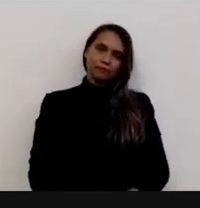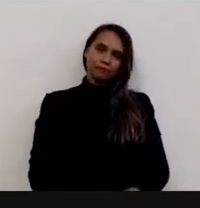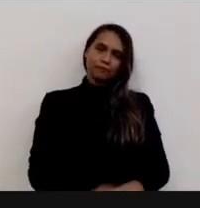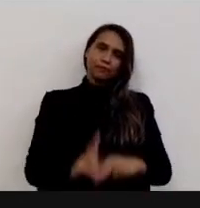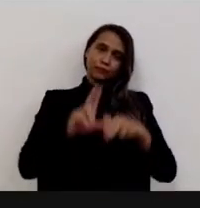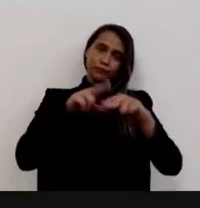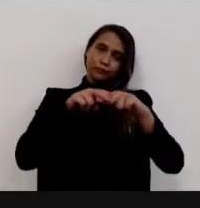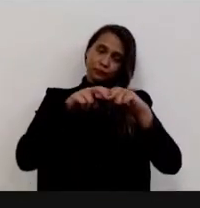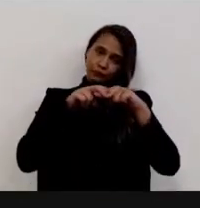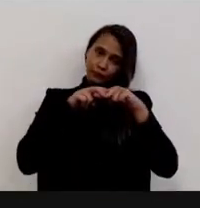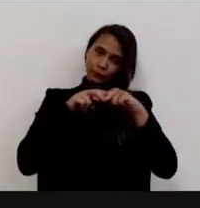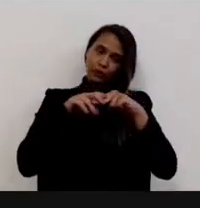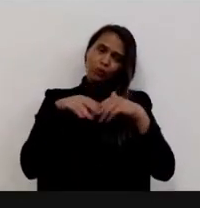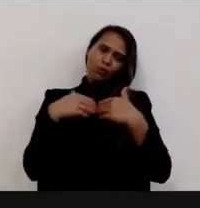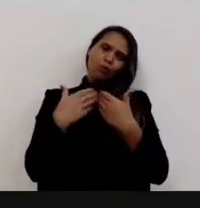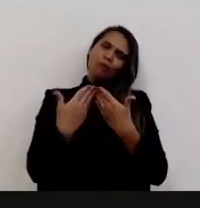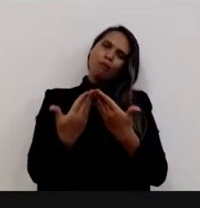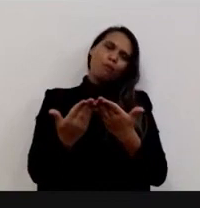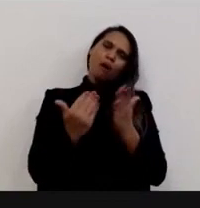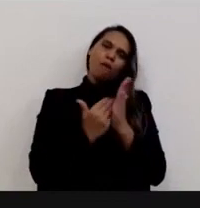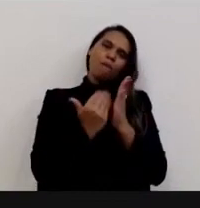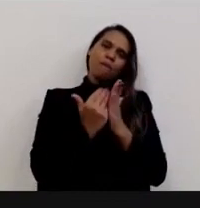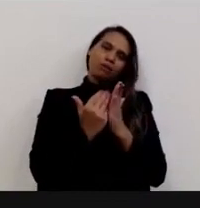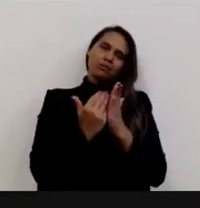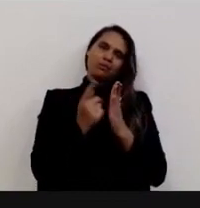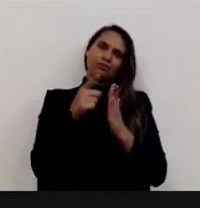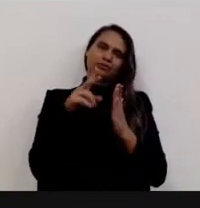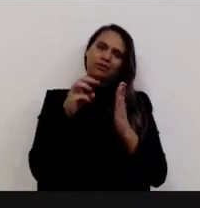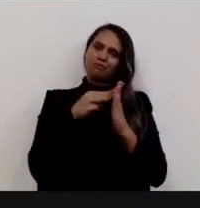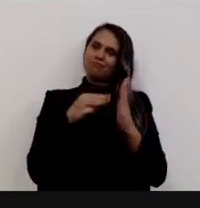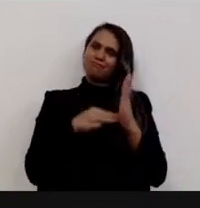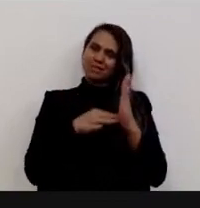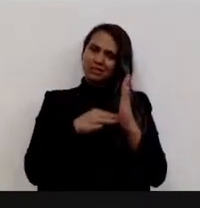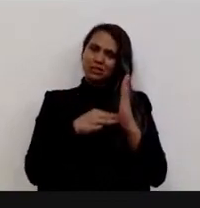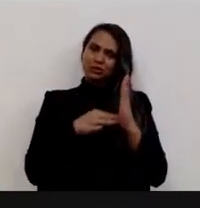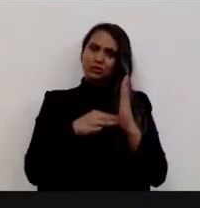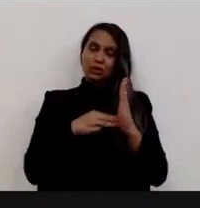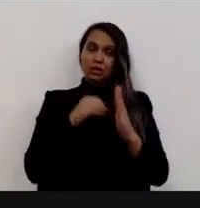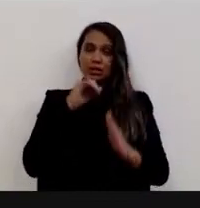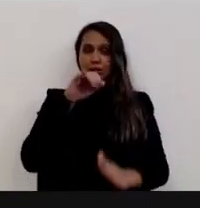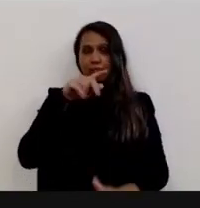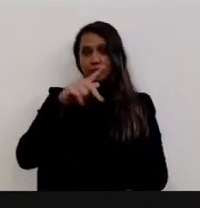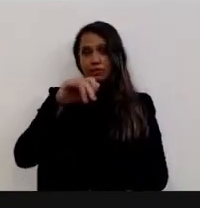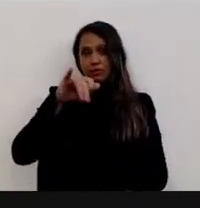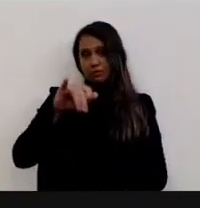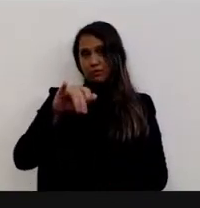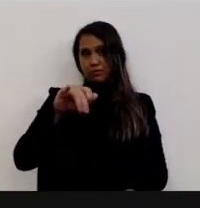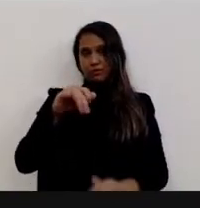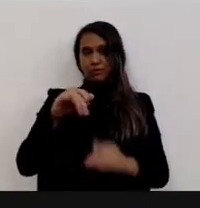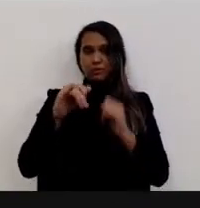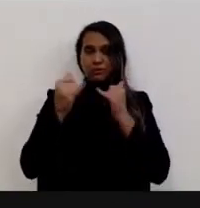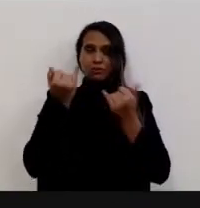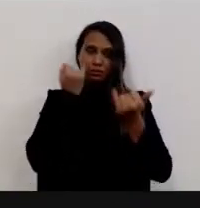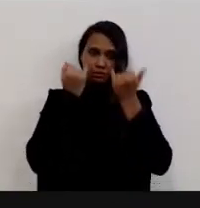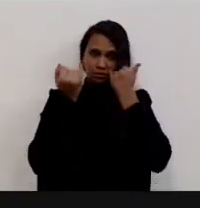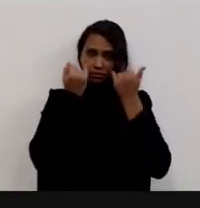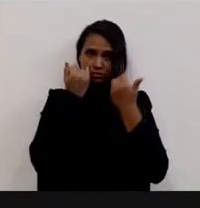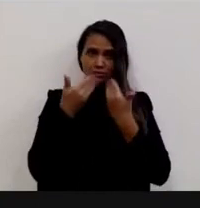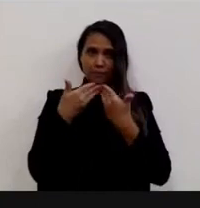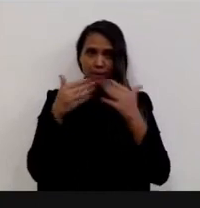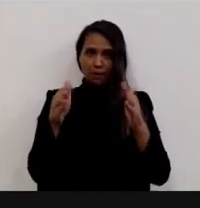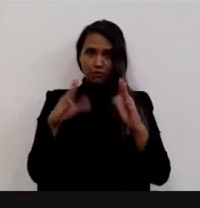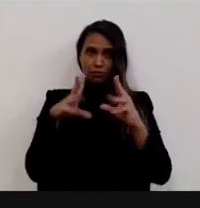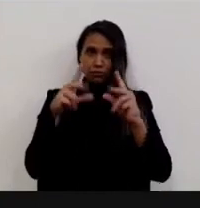Então, assim, qual foi o método utilizado? Então, a primeira coisa que a gente fez foi utilizar a API de dados abertos para recuperar os dados de